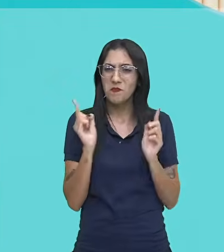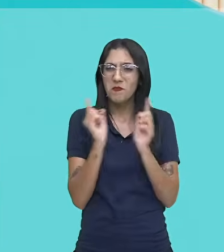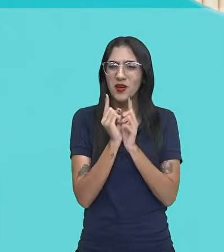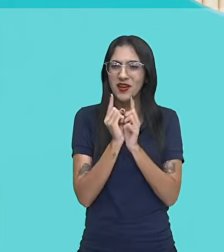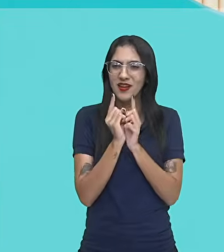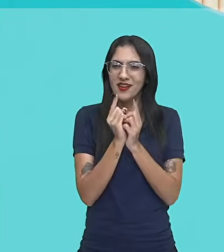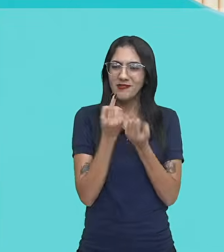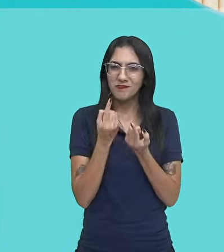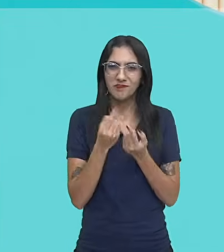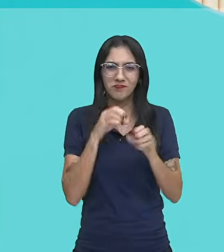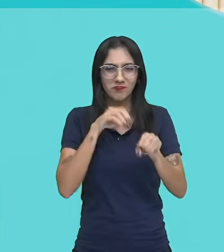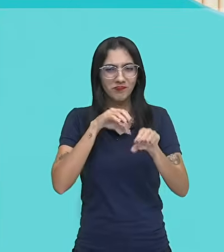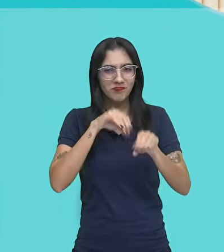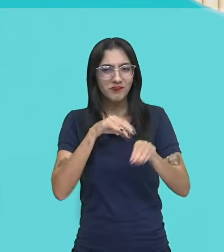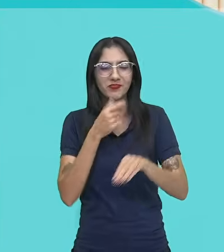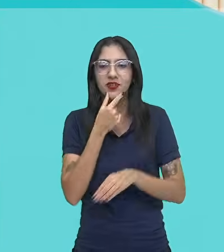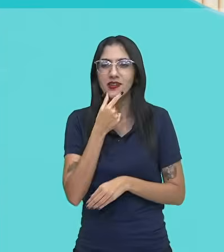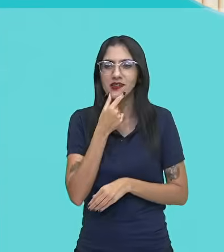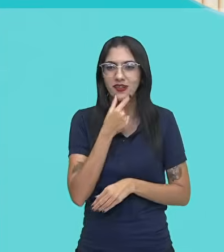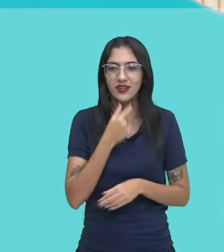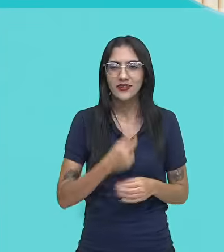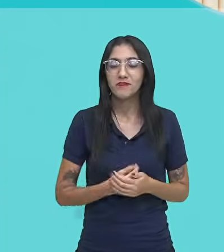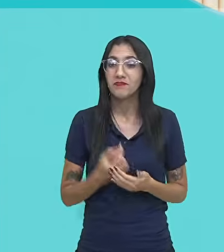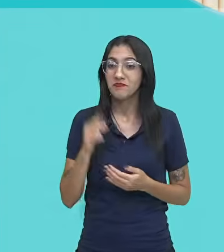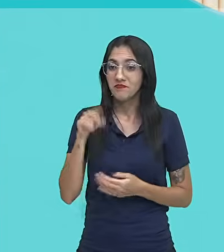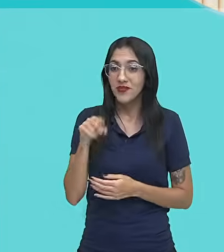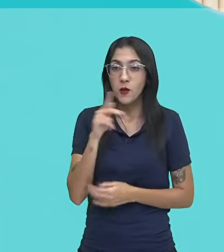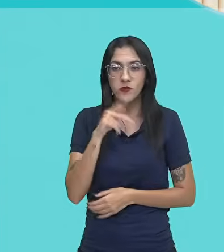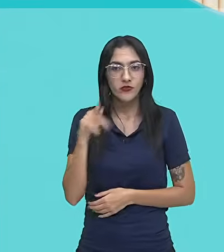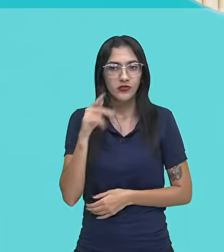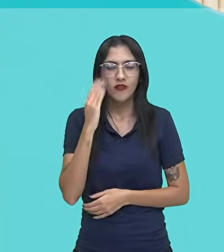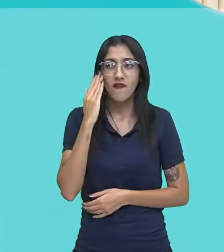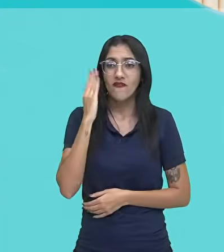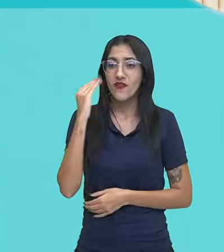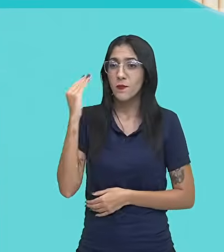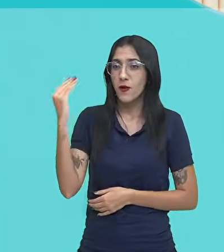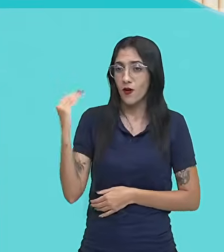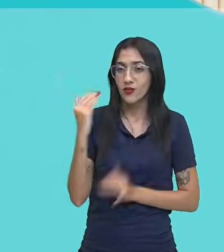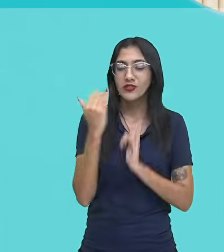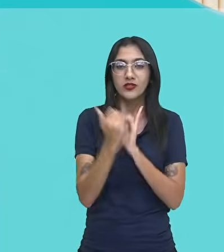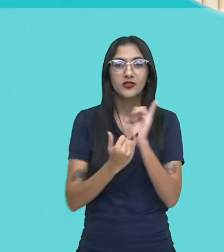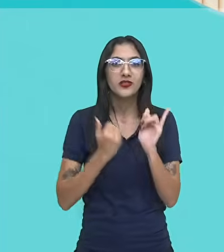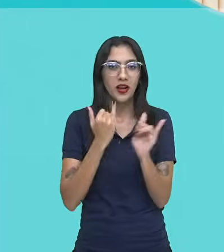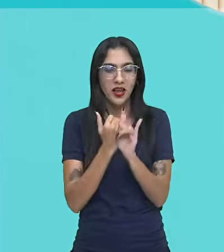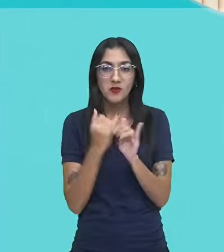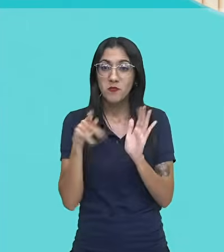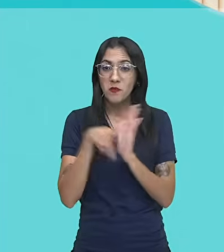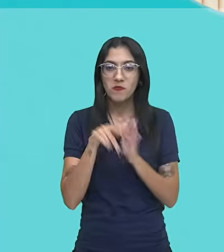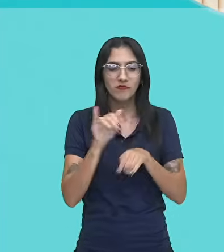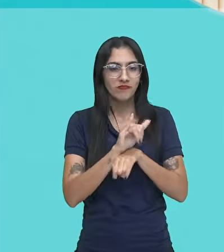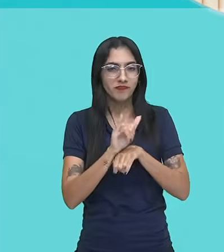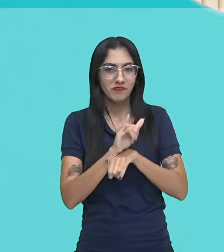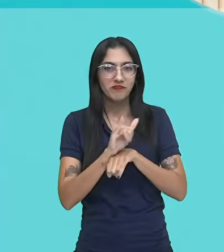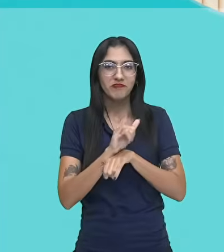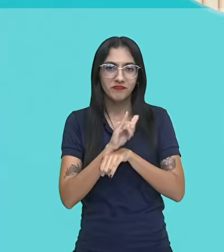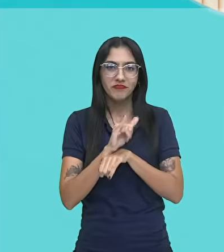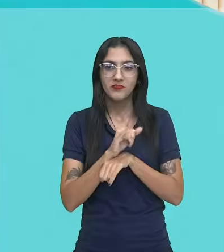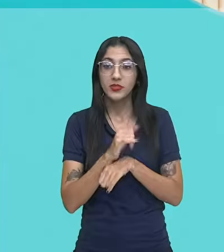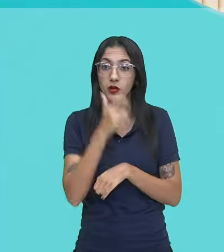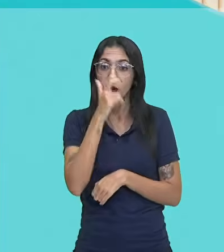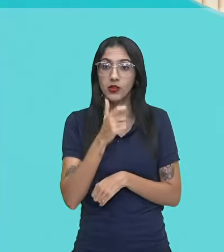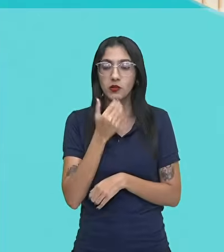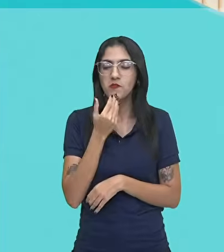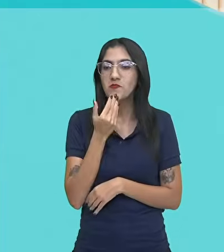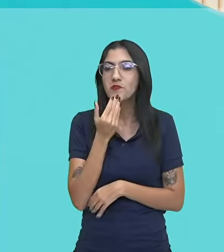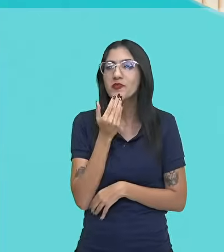Surprise News. Gente, é uma professora muito famosa do YouTube, amo a Karina Fragoso, não é? E aí eu falei com ela para que eu